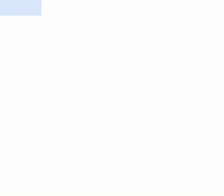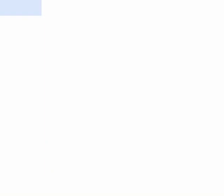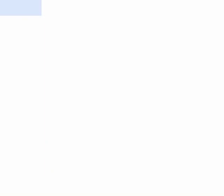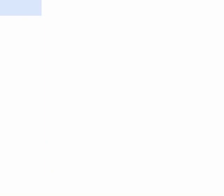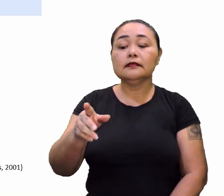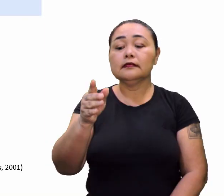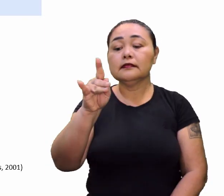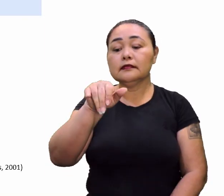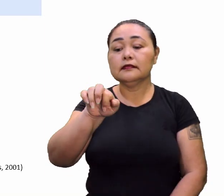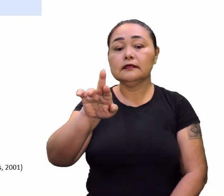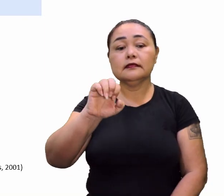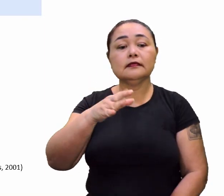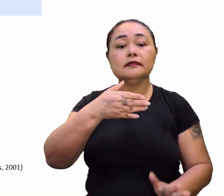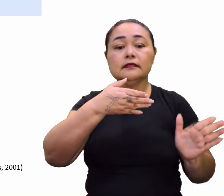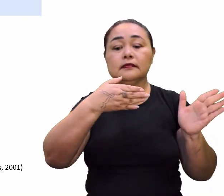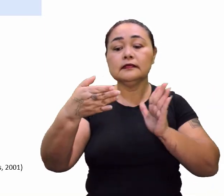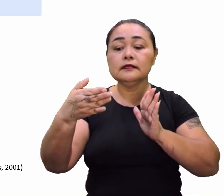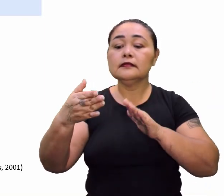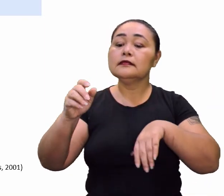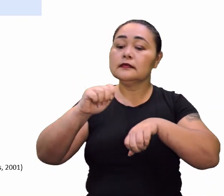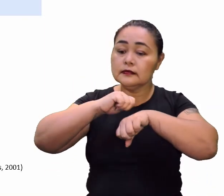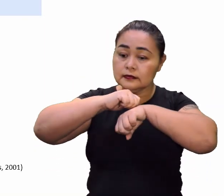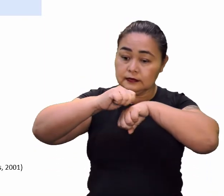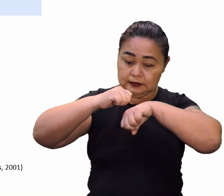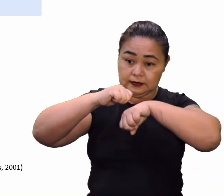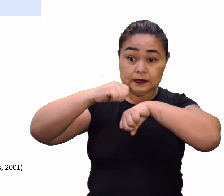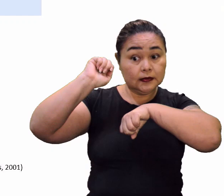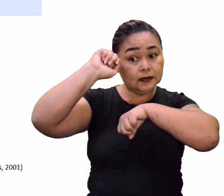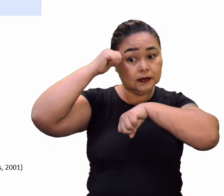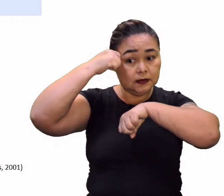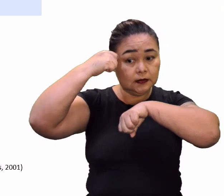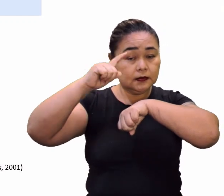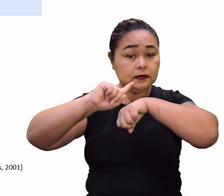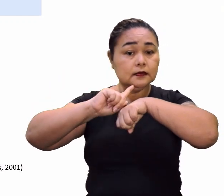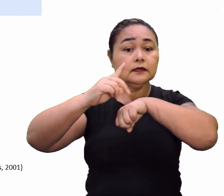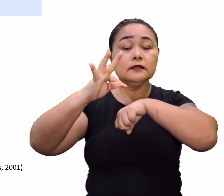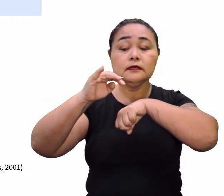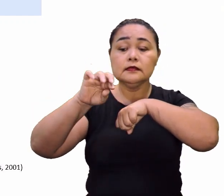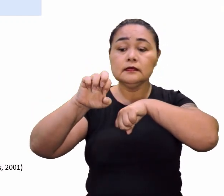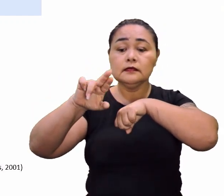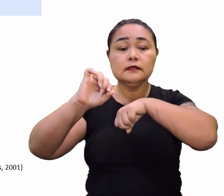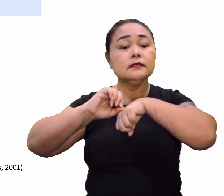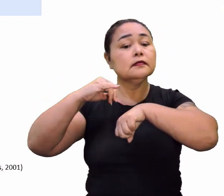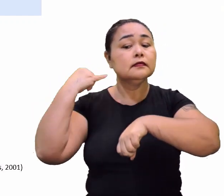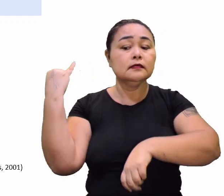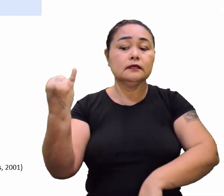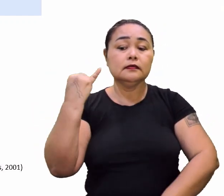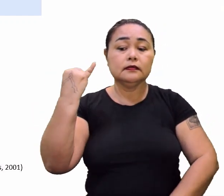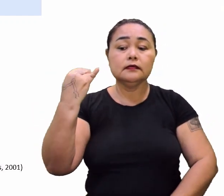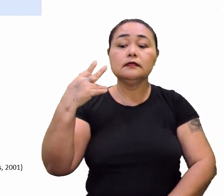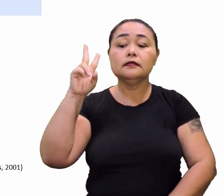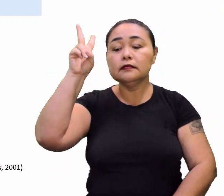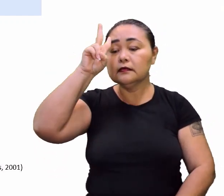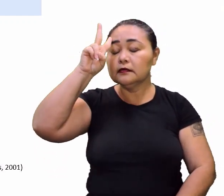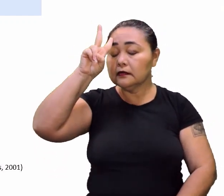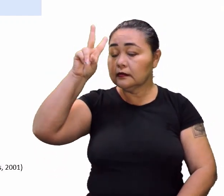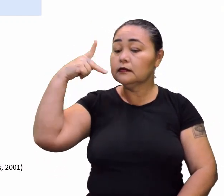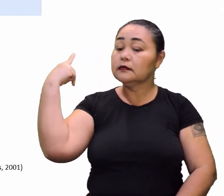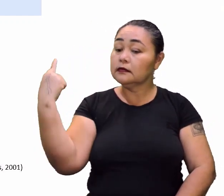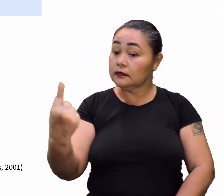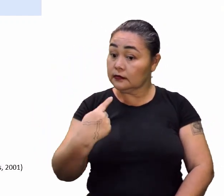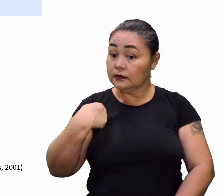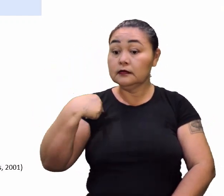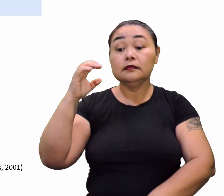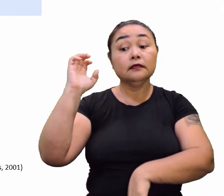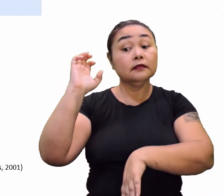Jorge, agora então a gente vai falar sobre o ciclo da cassiterita, certo? É isso aí. Muito importante aí também para a história do nosso estado. Isso,